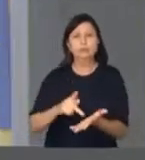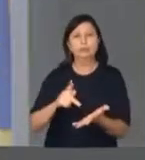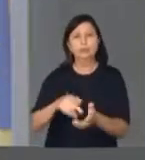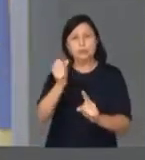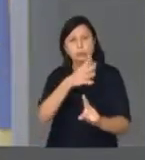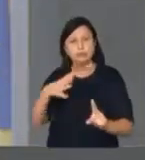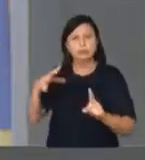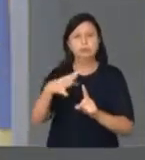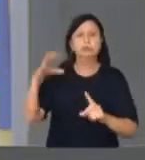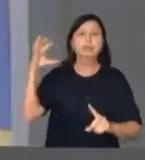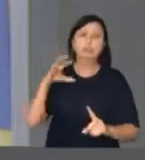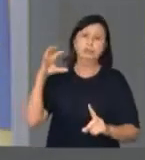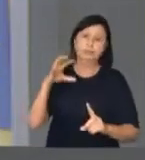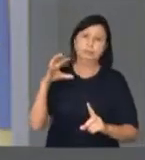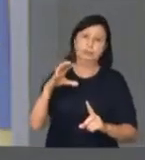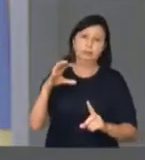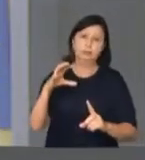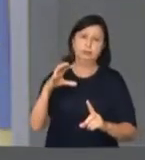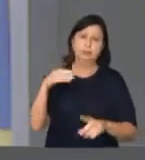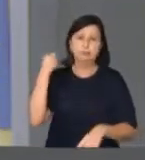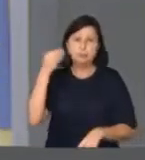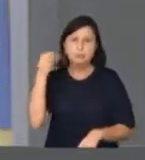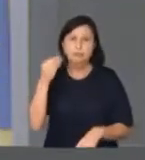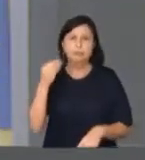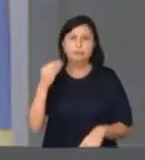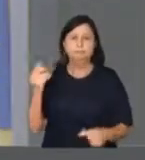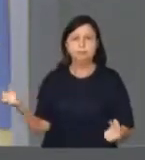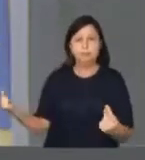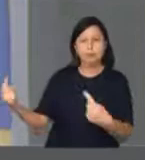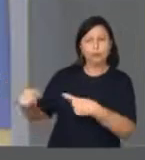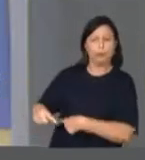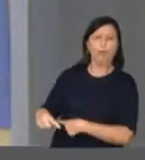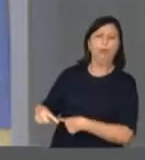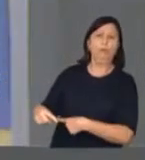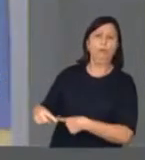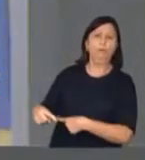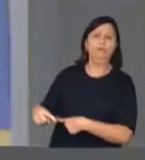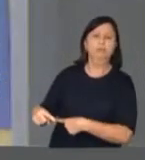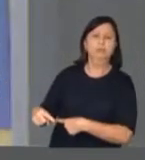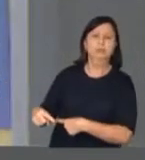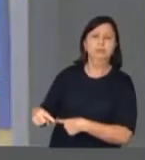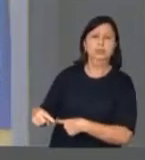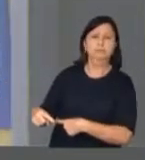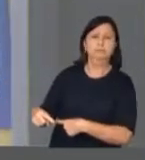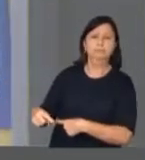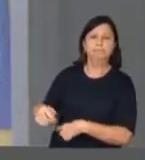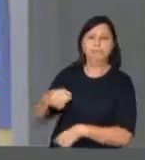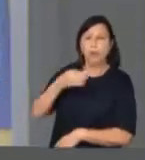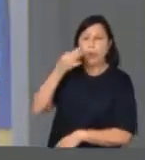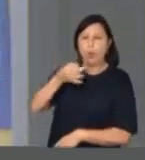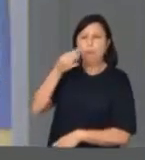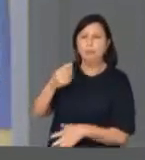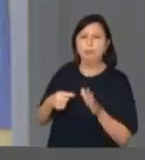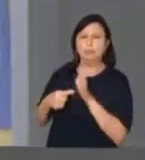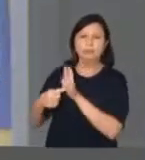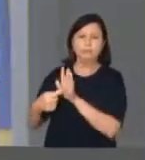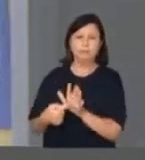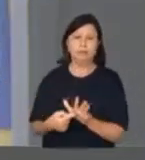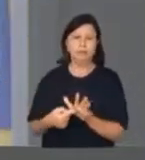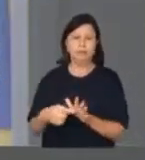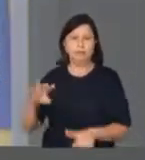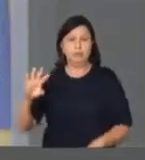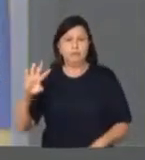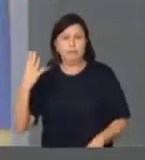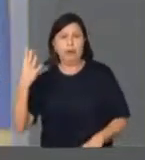sociedade brasileira. Diferente de posicionamentos pontuais, diferente de inverdades relatadas pela mídia